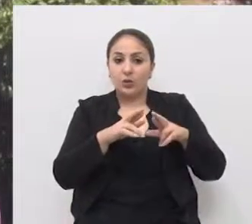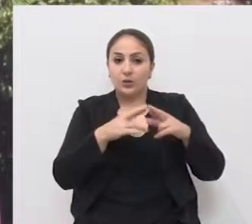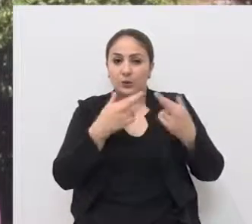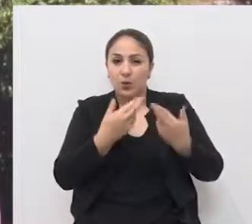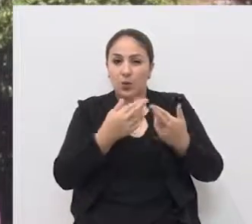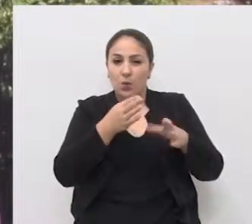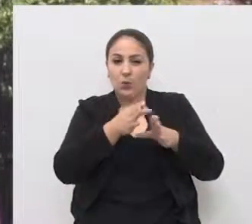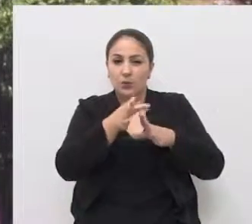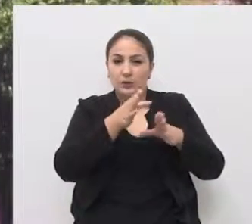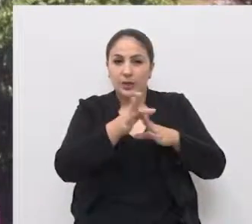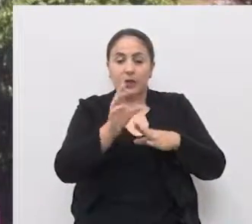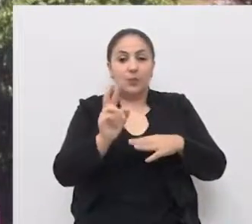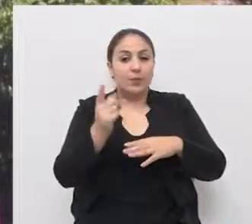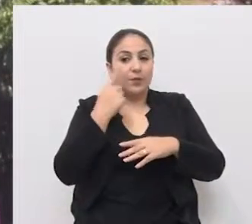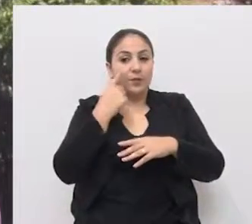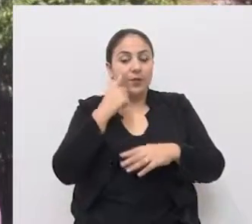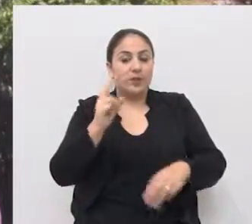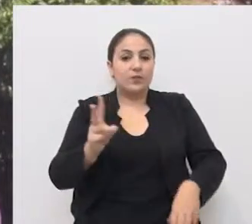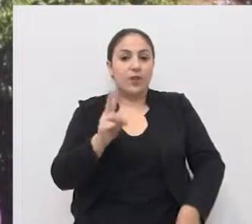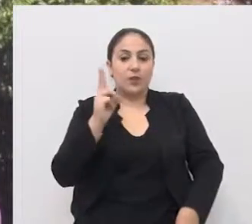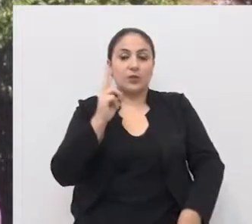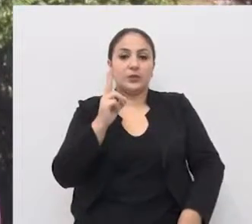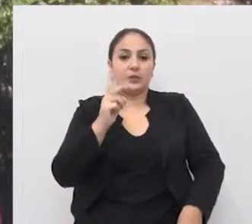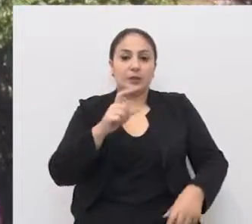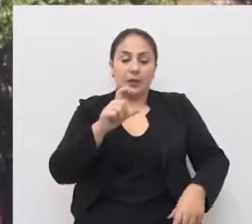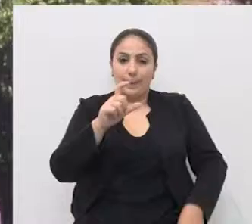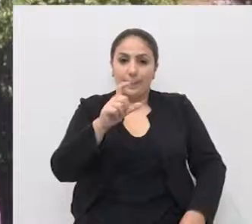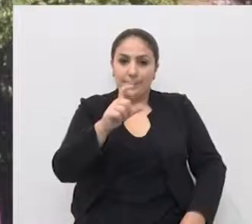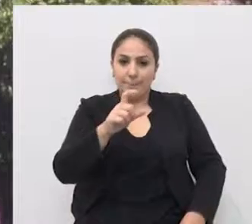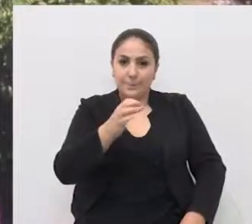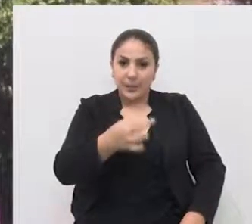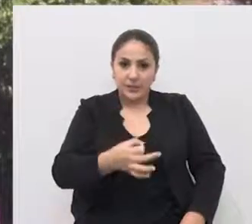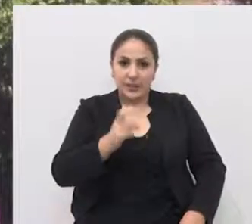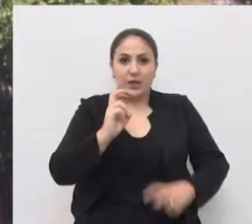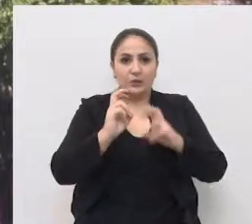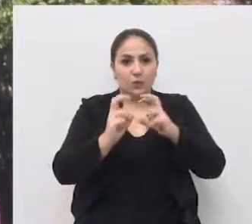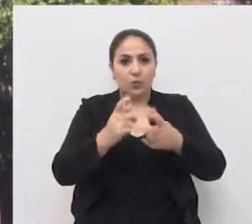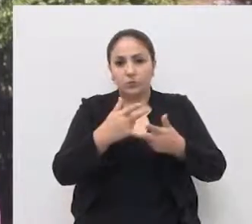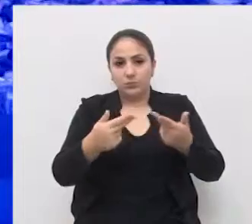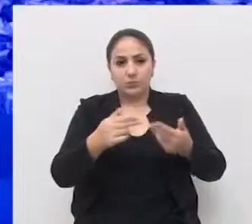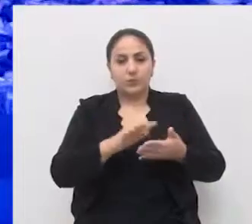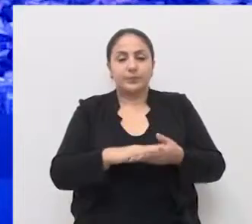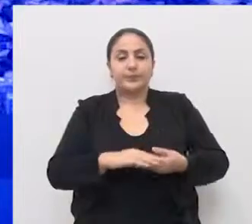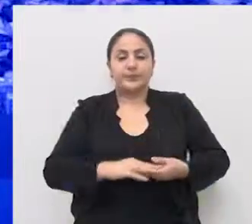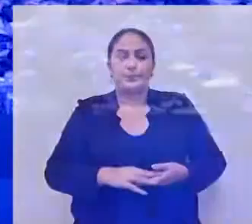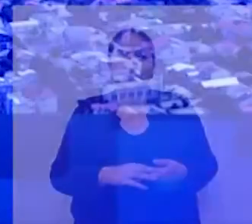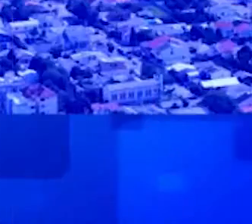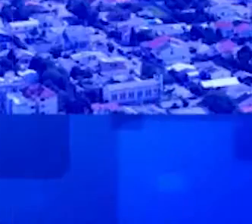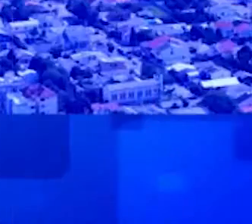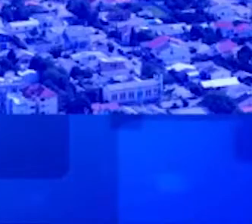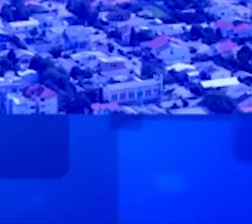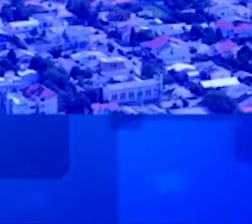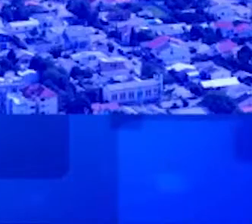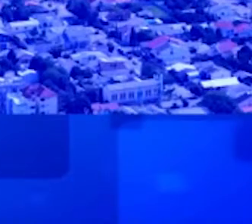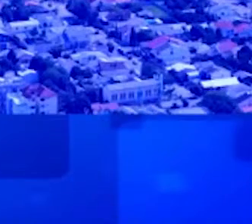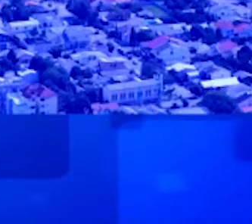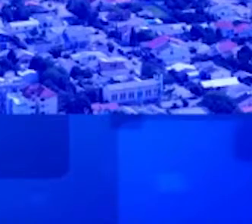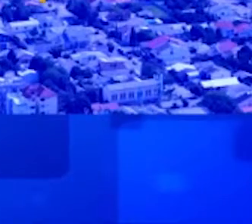se reúne para decidir valor de passagem, ou para opinar, melhor dizendo, já que não é um conselho deliberativo.